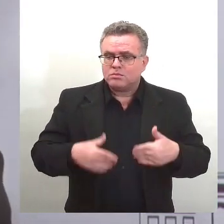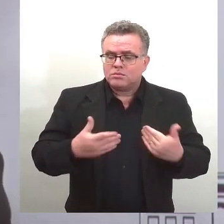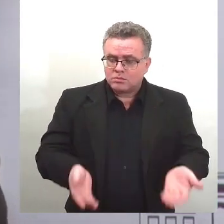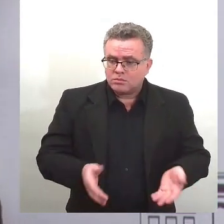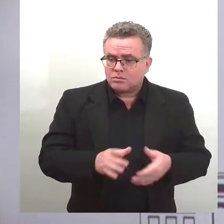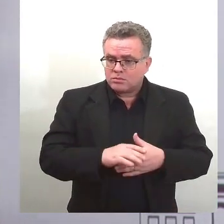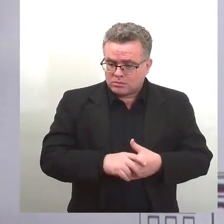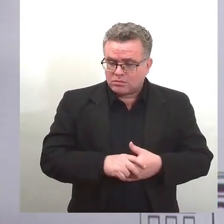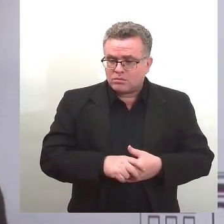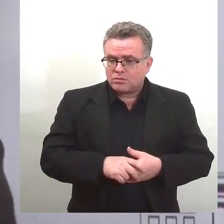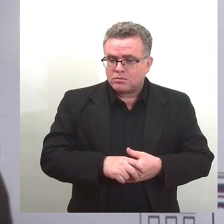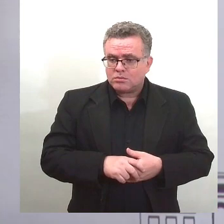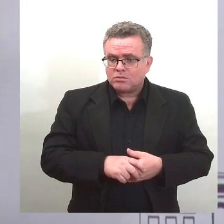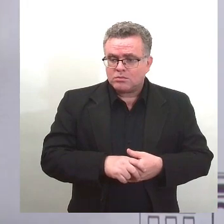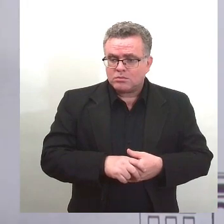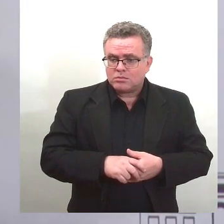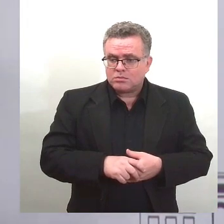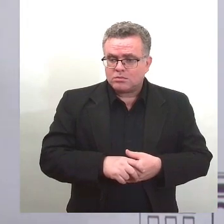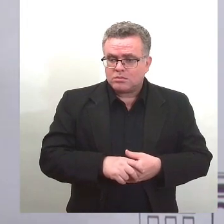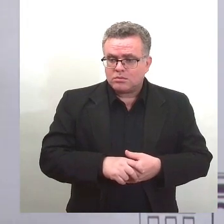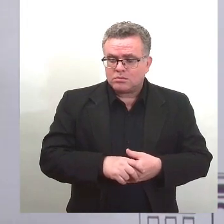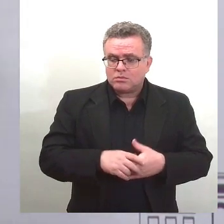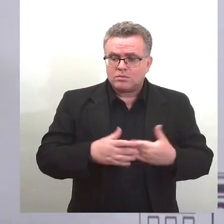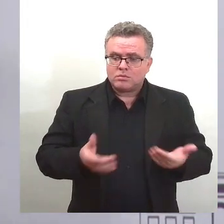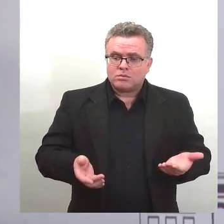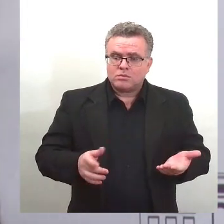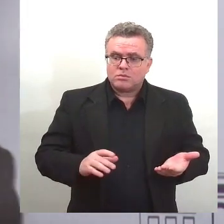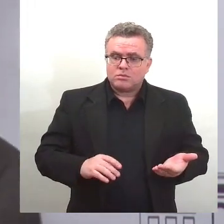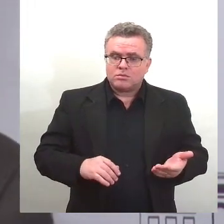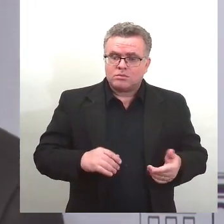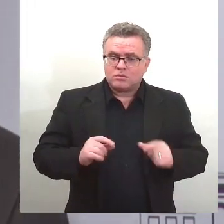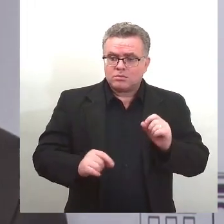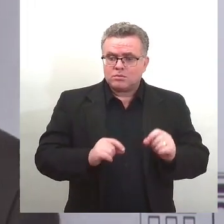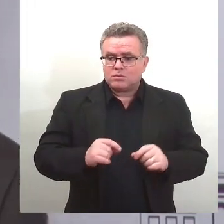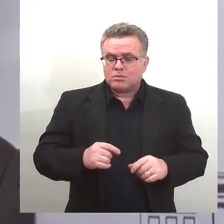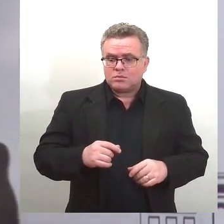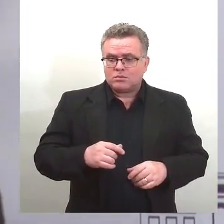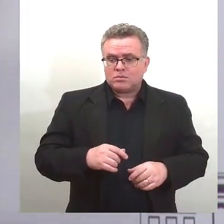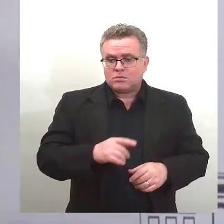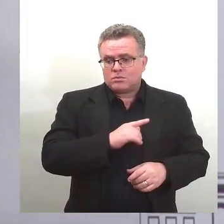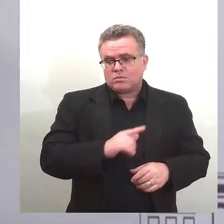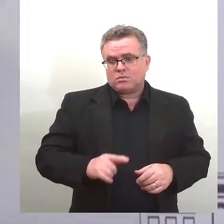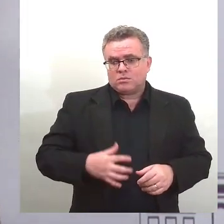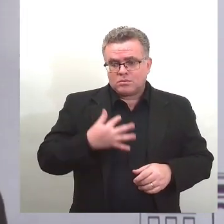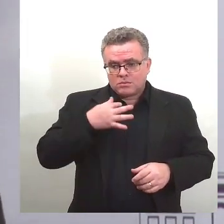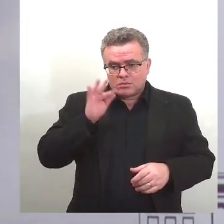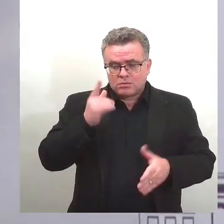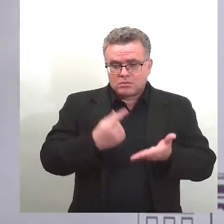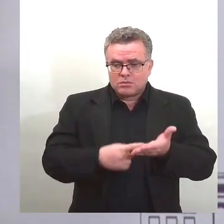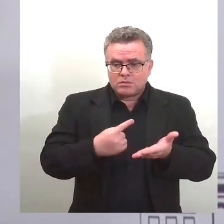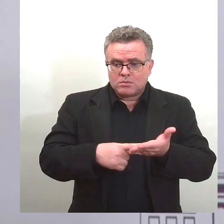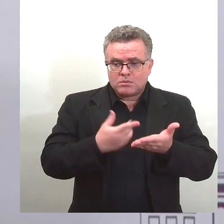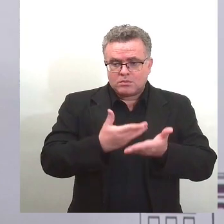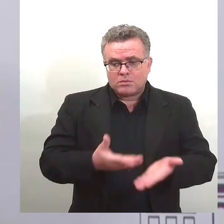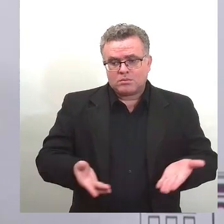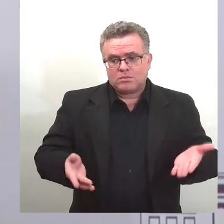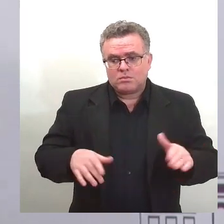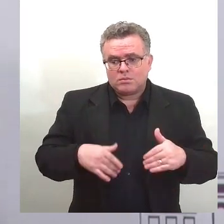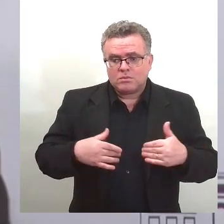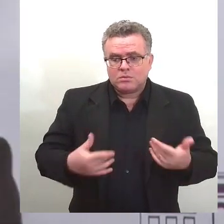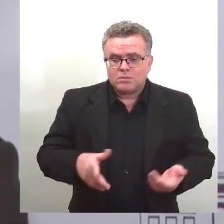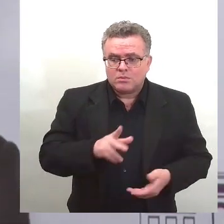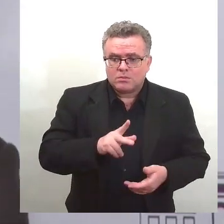da reivindicação da categoria, até porque o próprio Fábio assinou uma carta compromisso com a categoria de que iria corrigir os equívocos